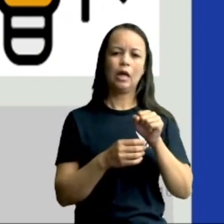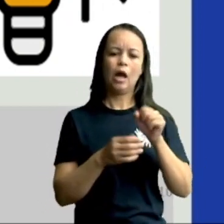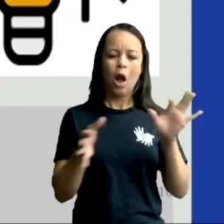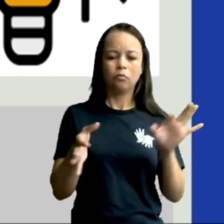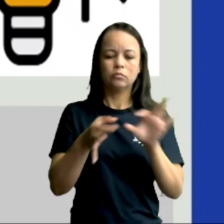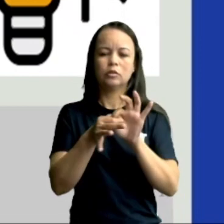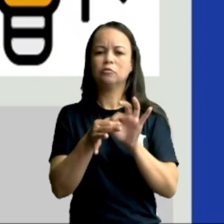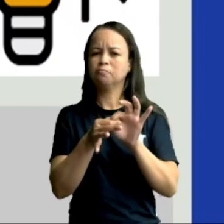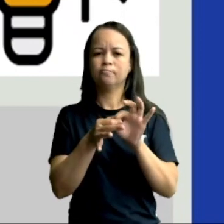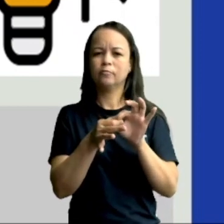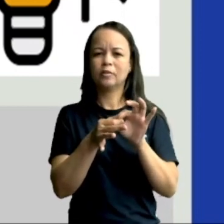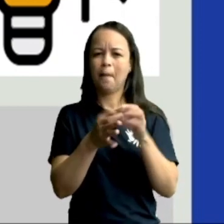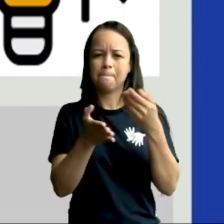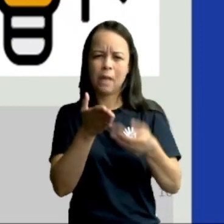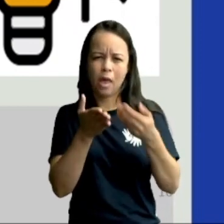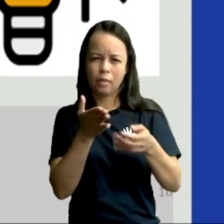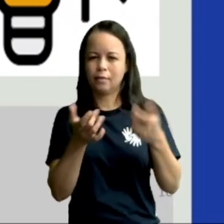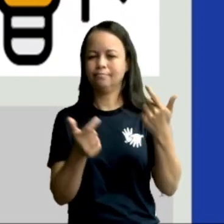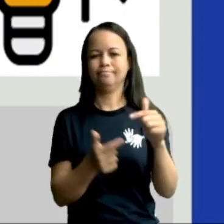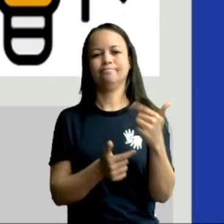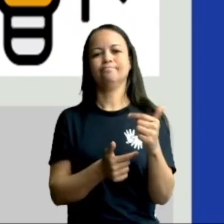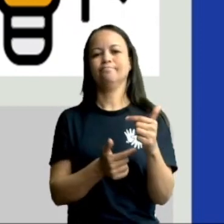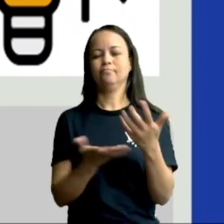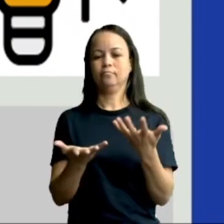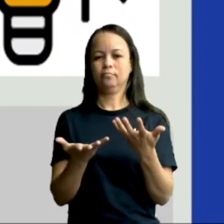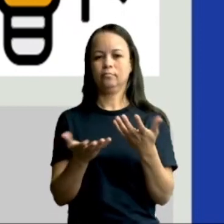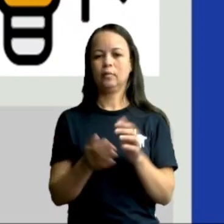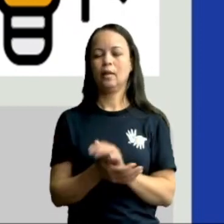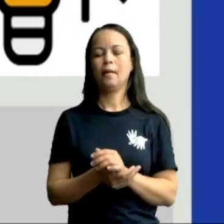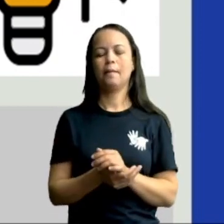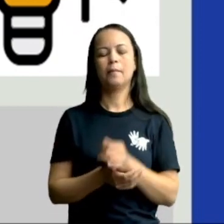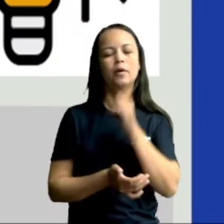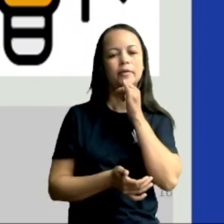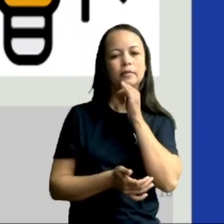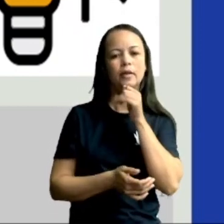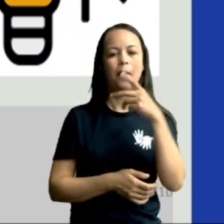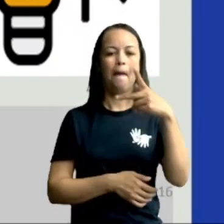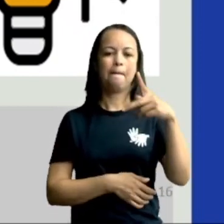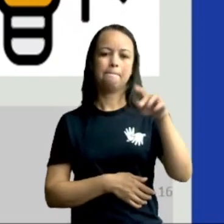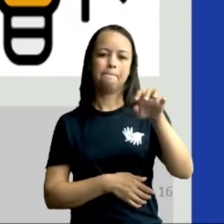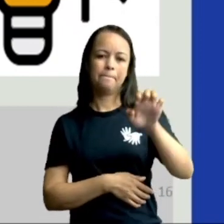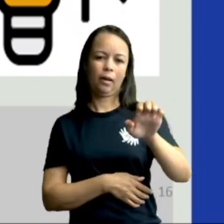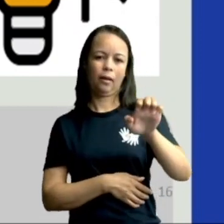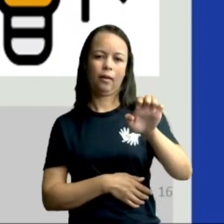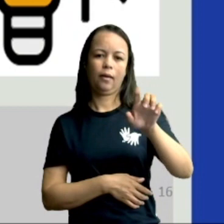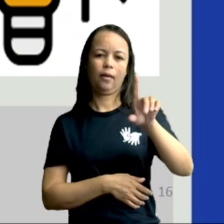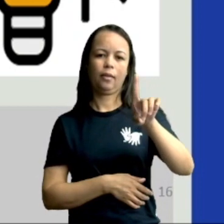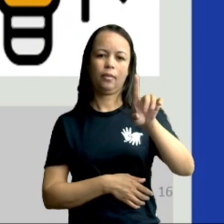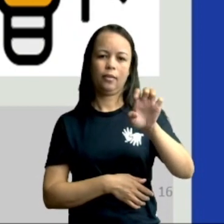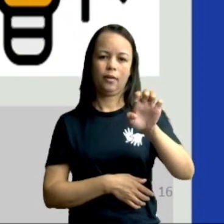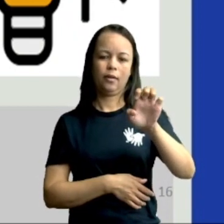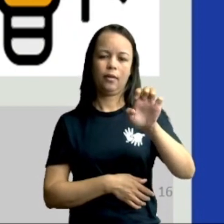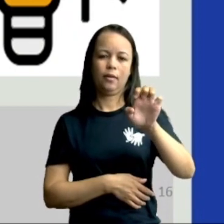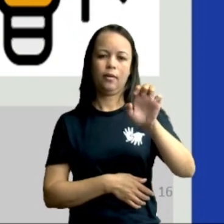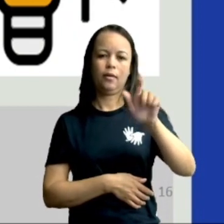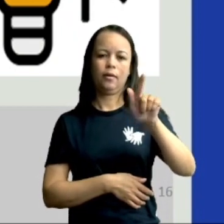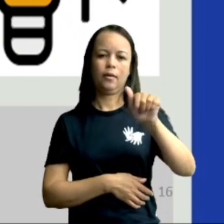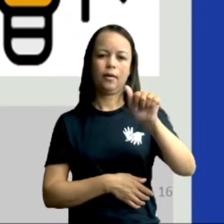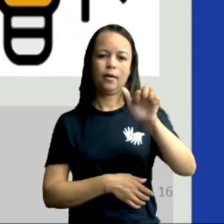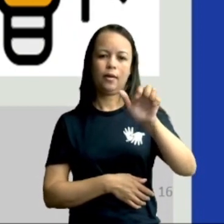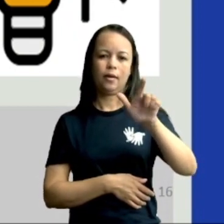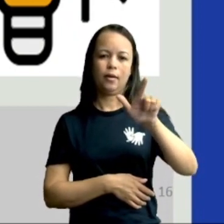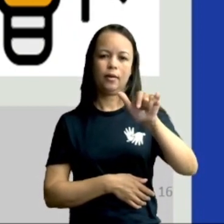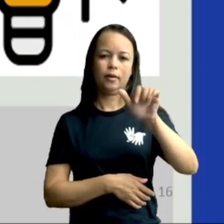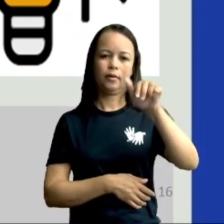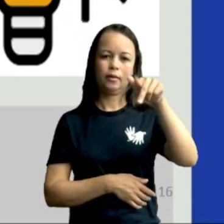sofrem alterações. Por exemplo, pé de galinha. O outro exemplo,